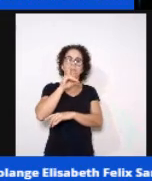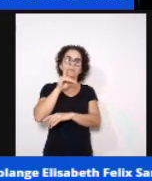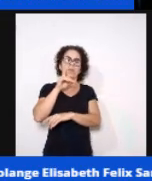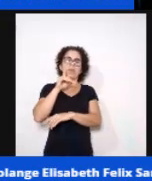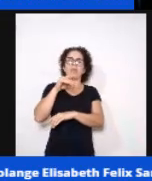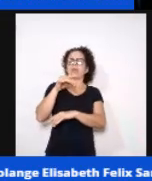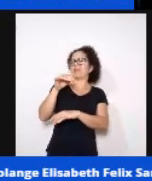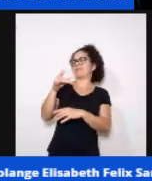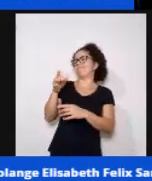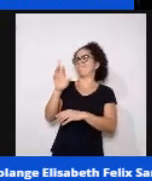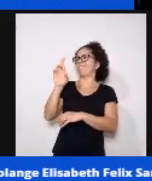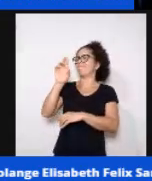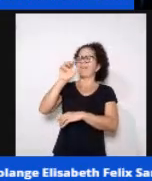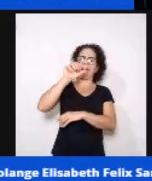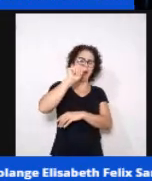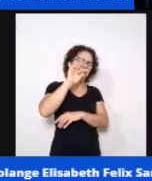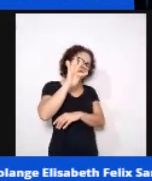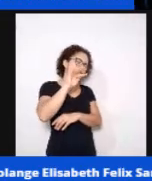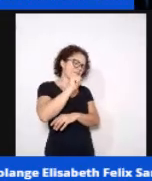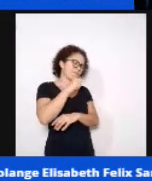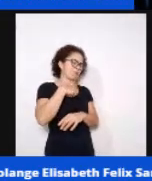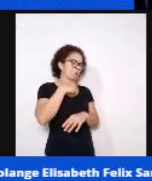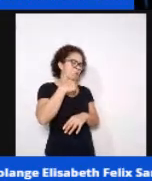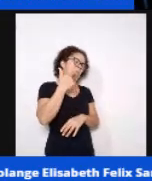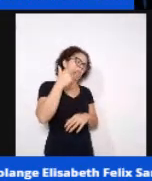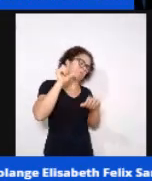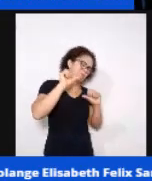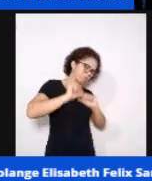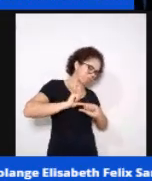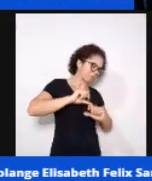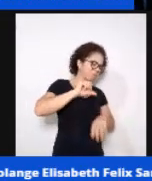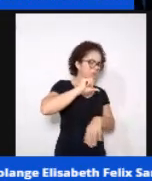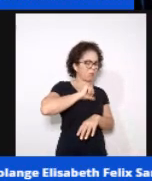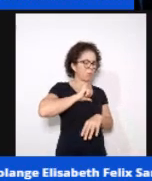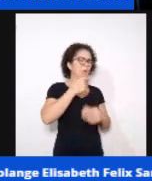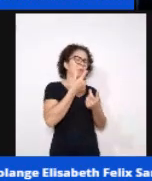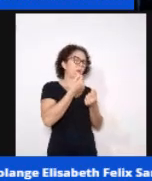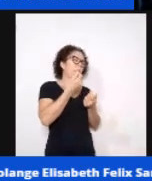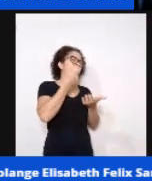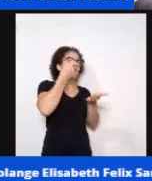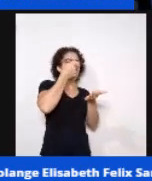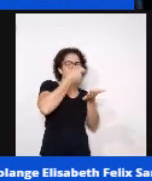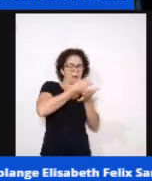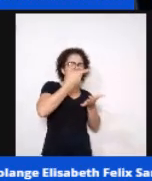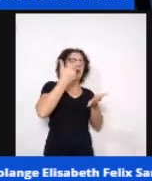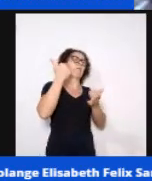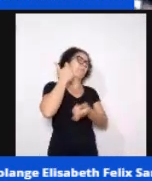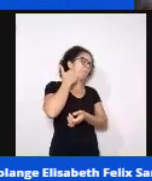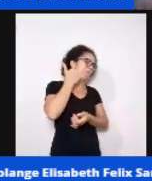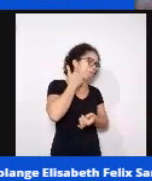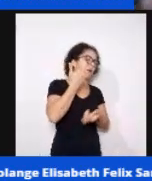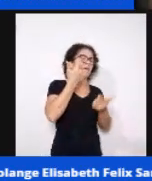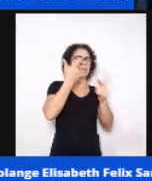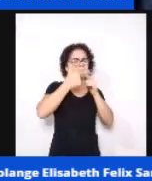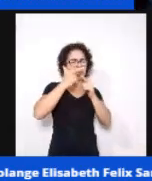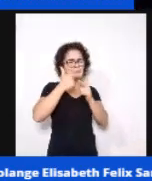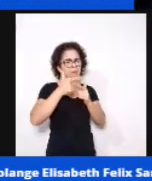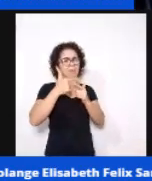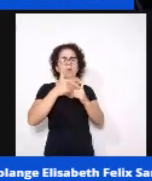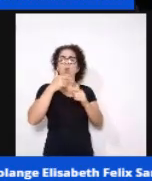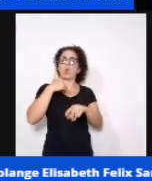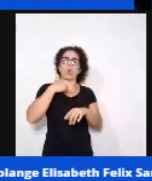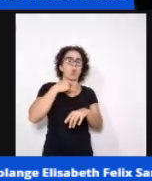não tô legal, meu dinheiro esse mês não deu, tô devendo banco, tá complicado, não tô conseguindo ajudar minha